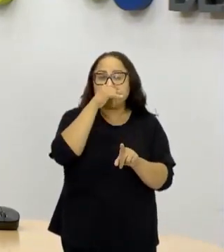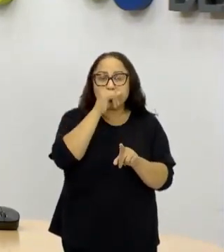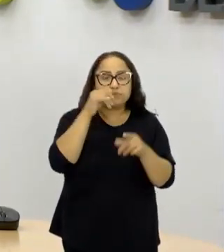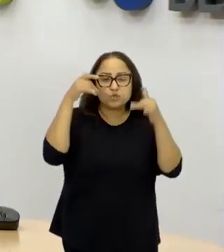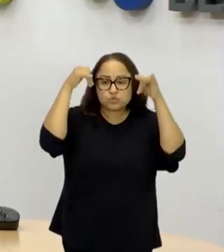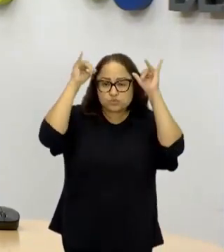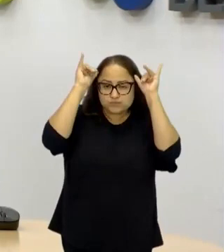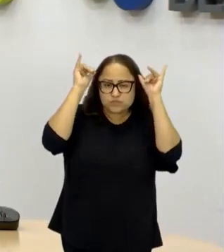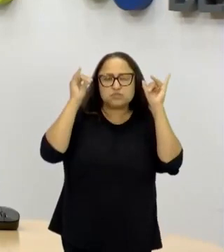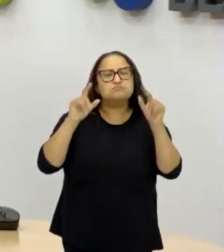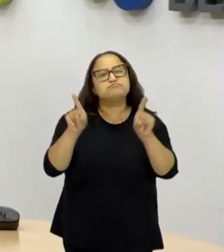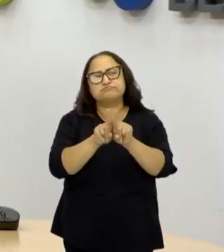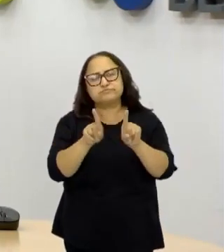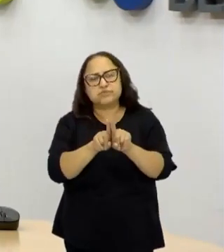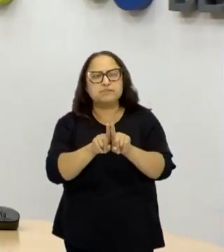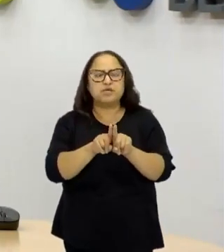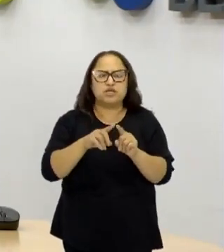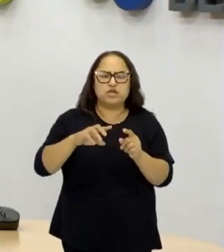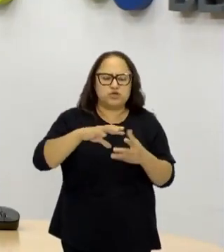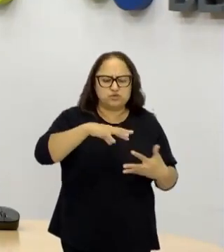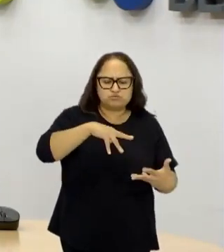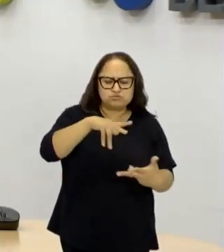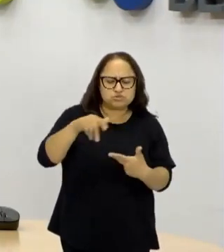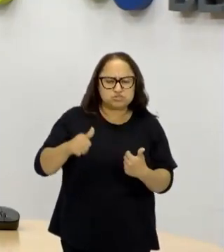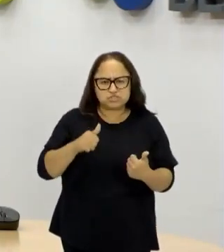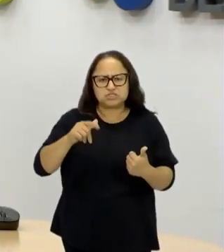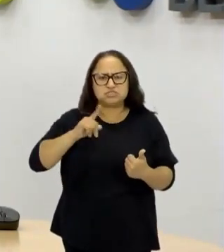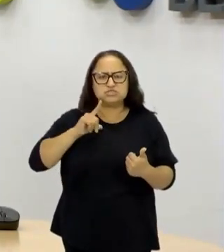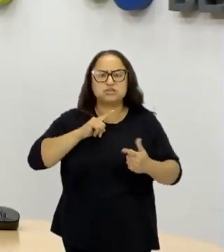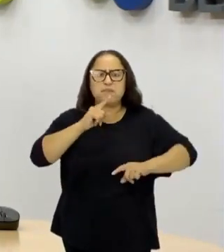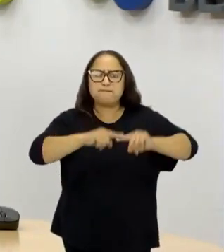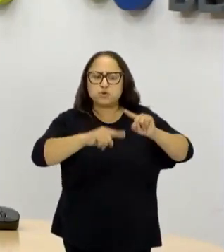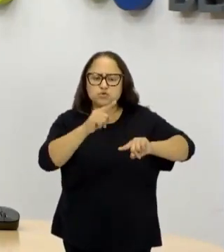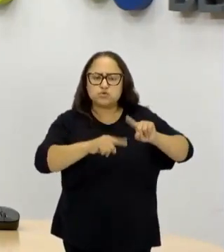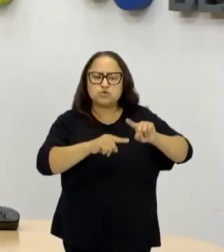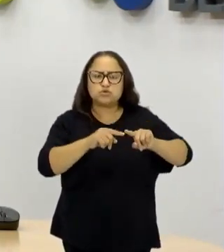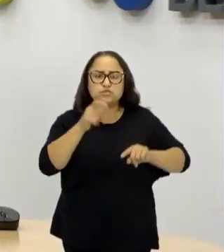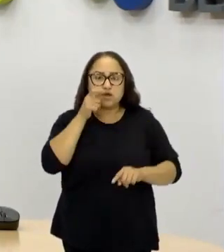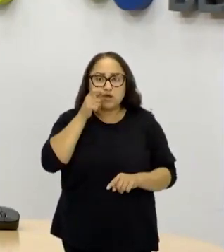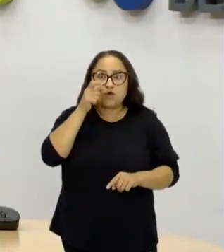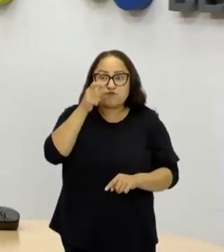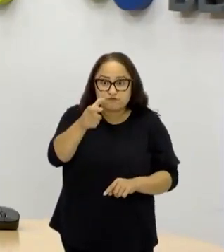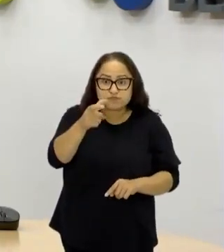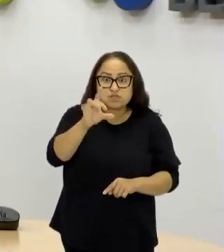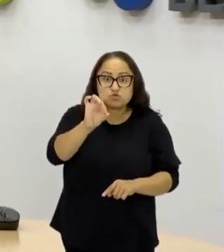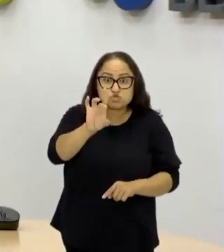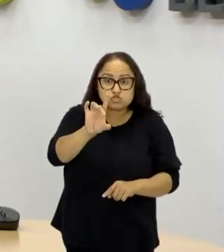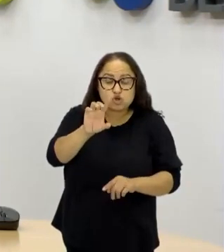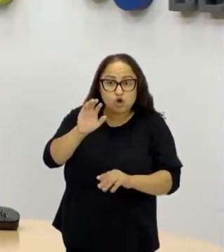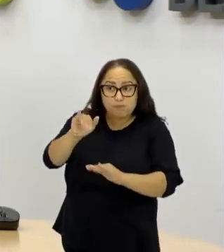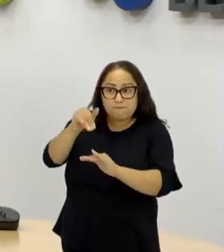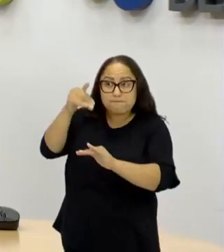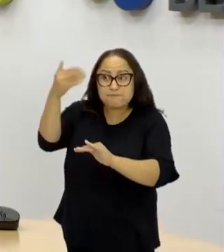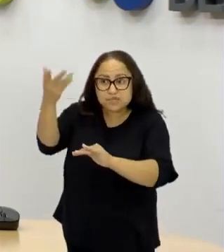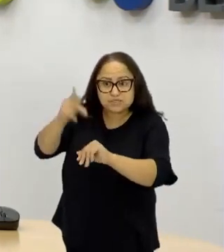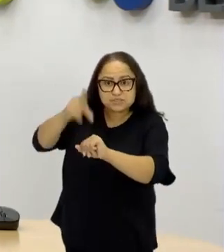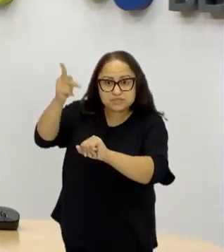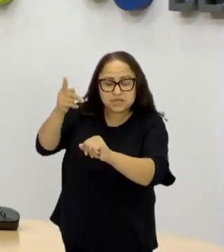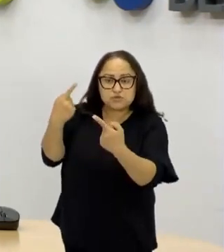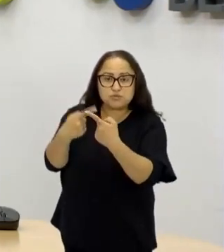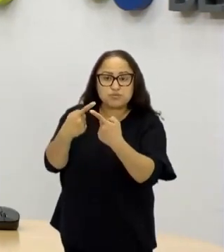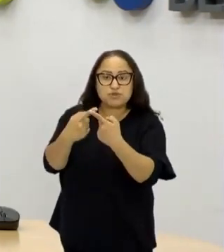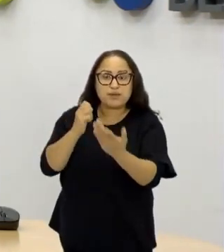né, os grandes produtores aqui no Brasil, eles têm uma visão para o mercado externo, porque lá se paga em dólar, né?